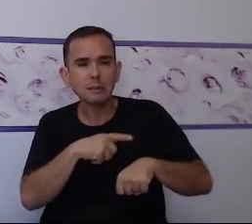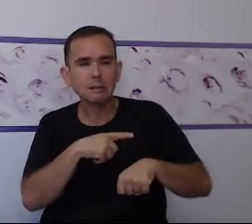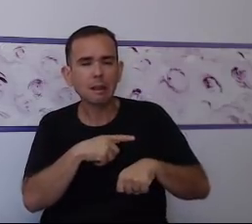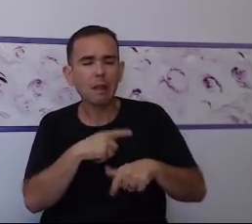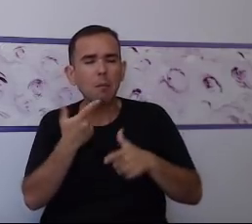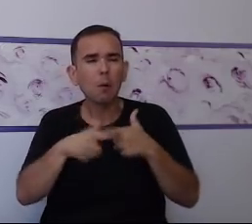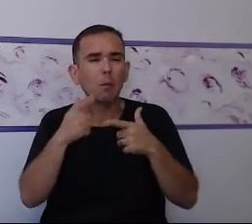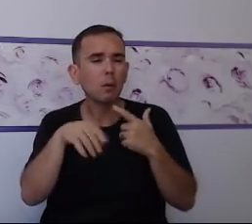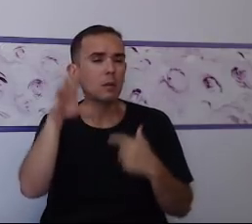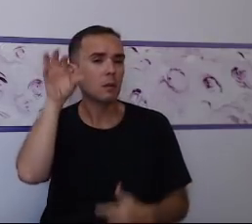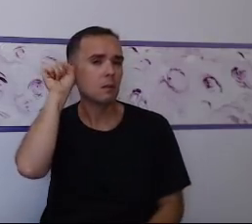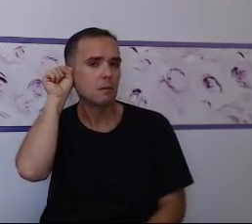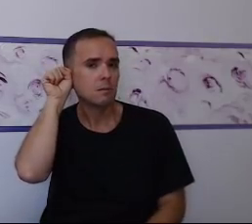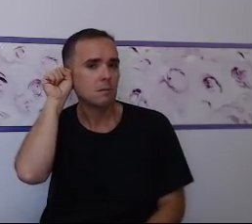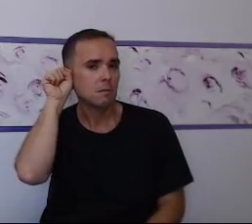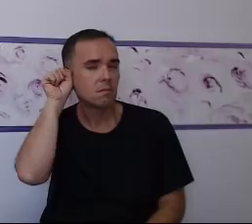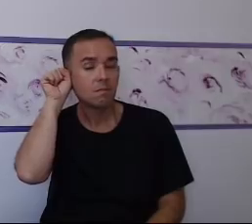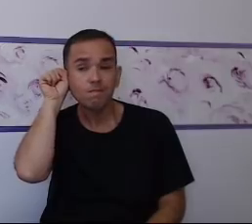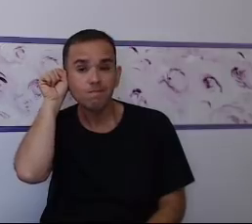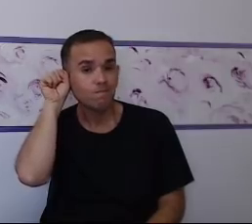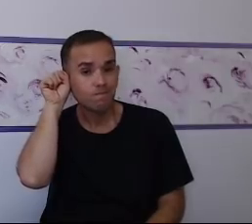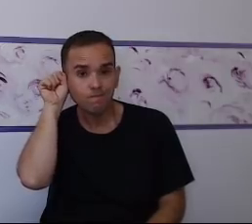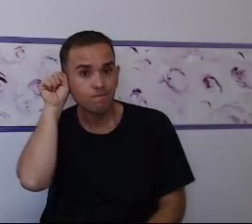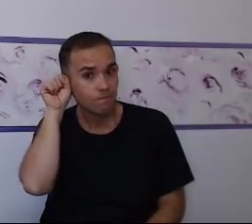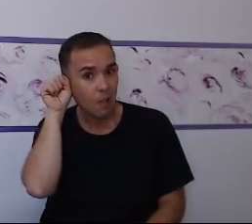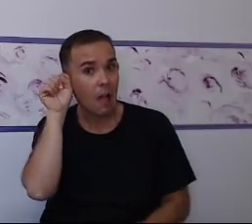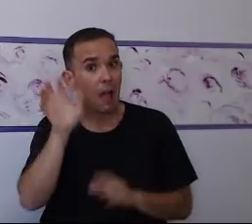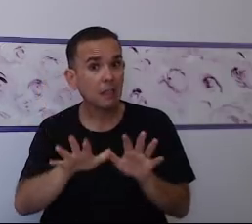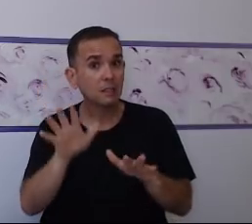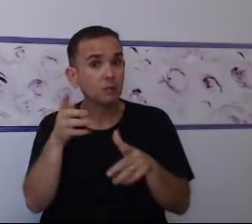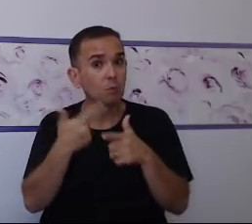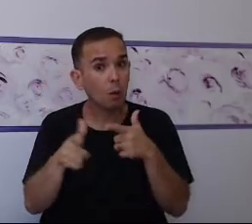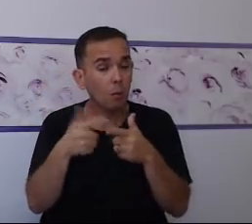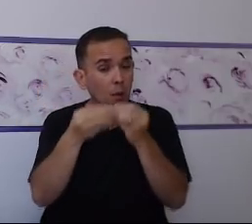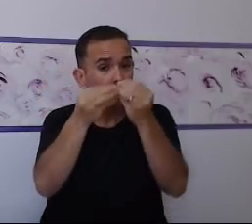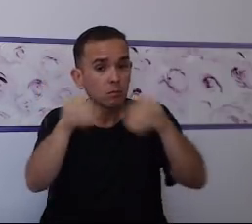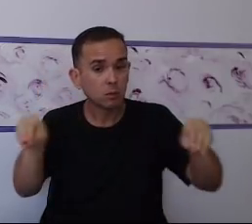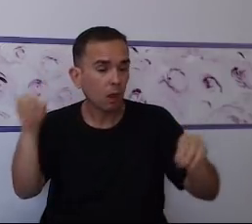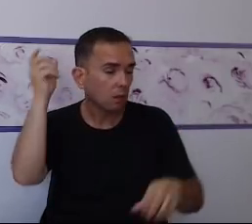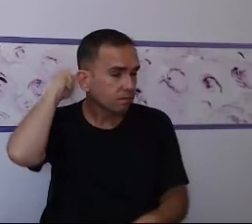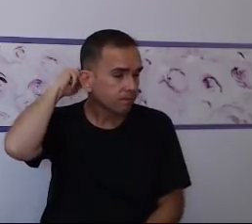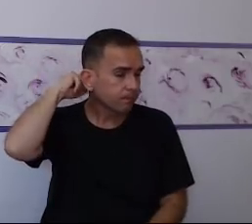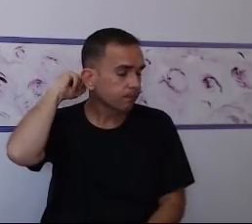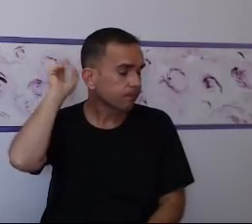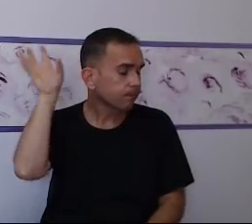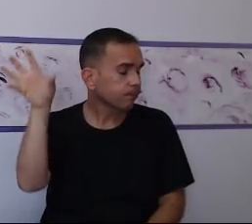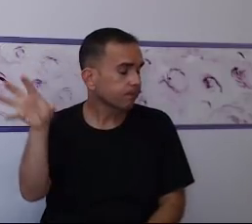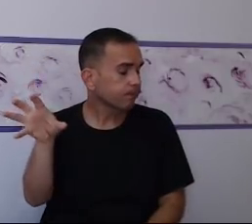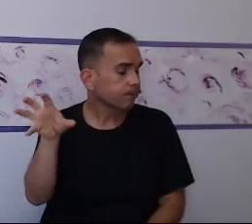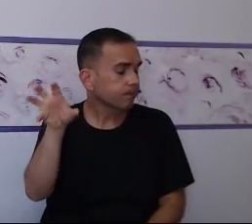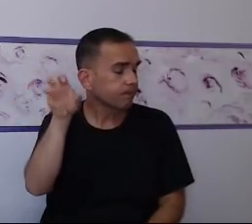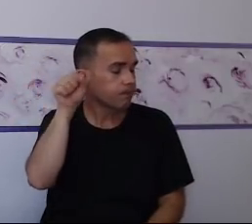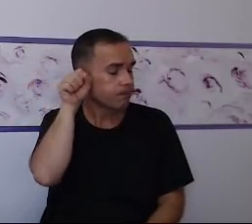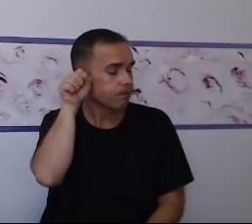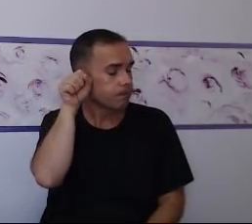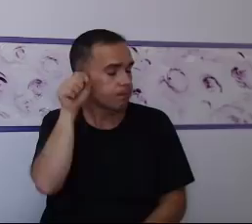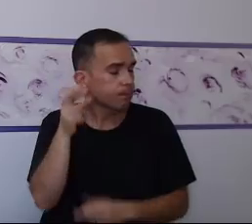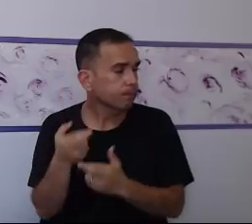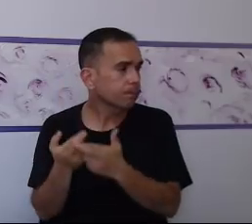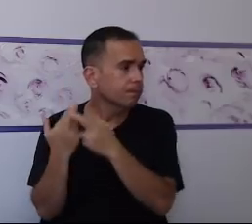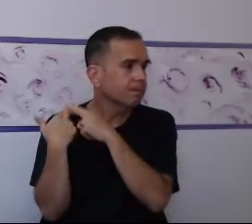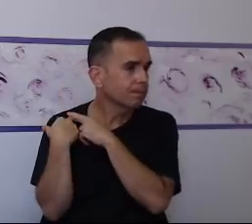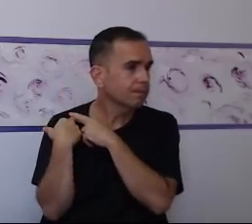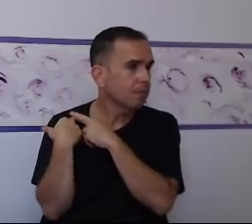auditivo. Então, por essa lesão do sistema nervoso central, vir acometido a área responsável